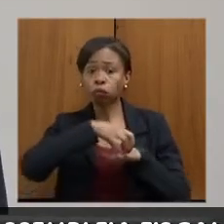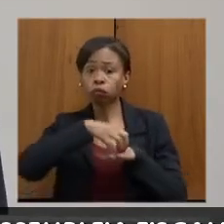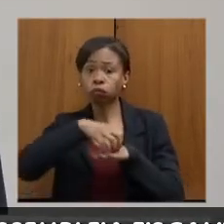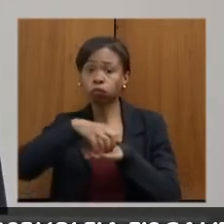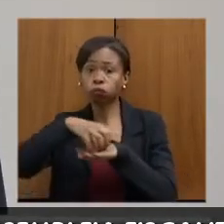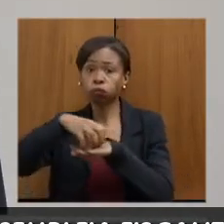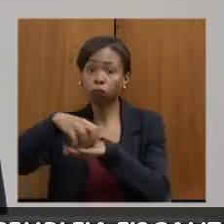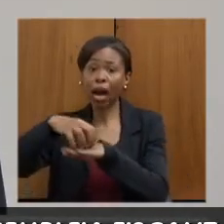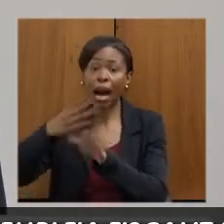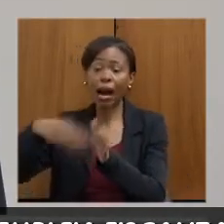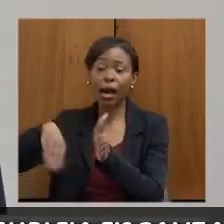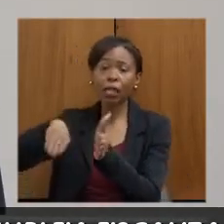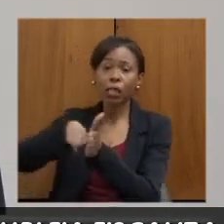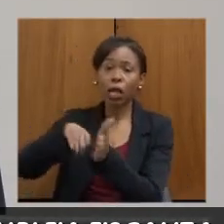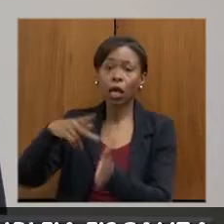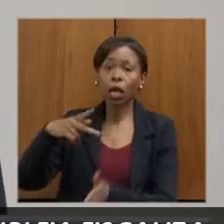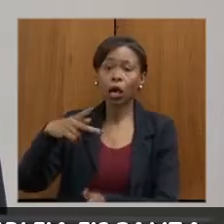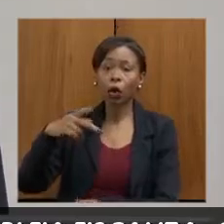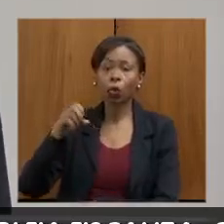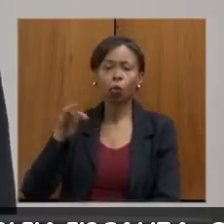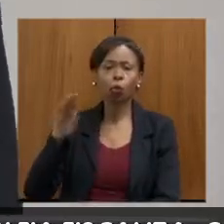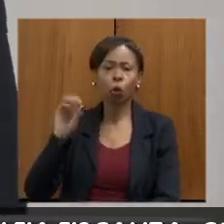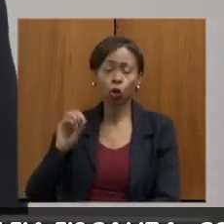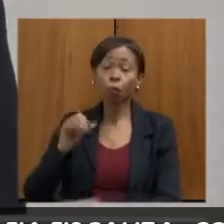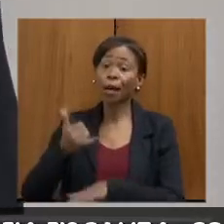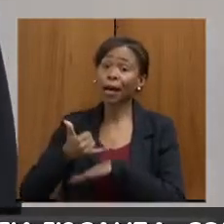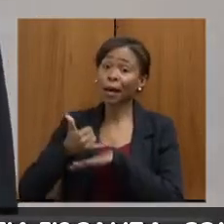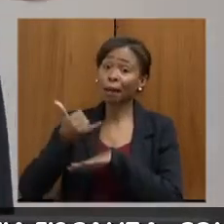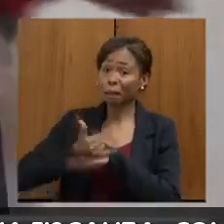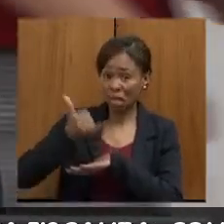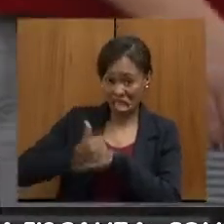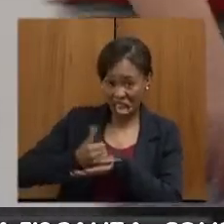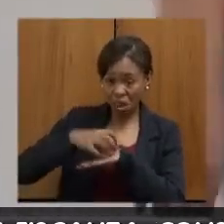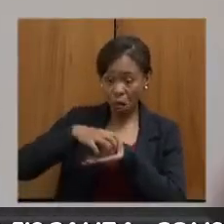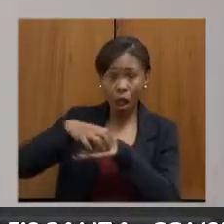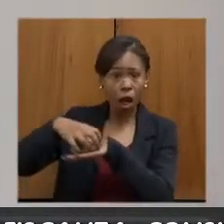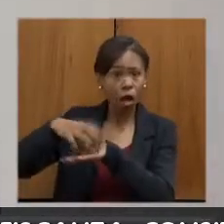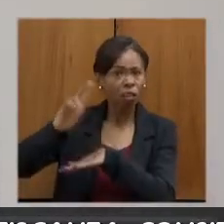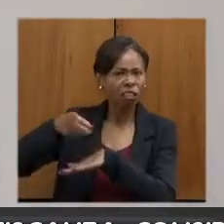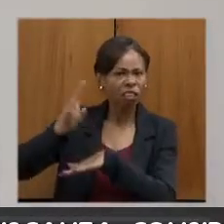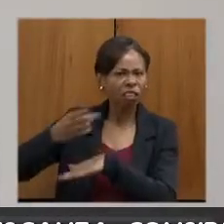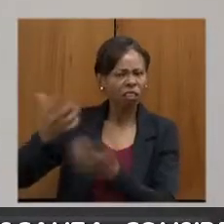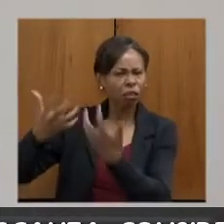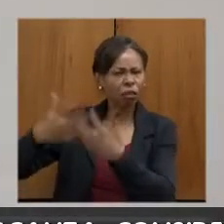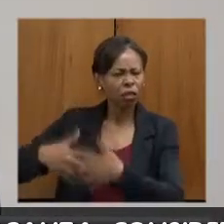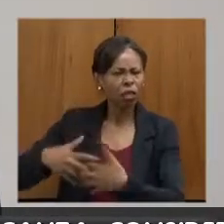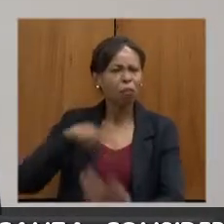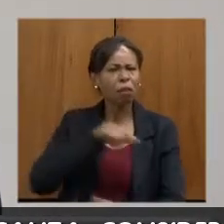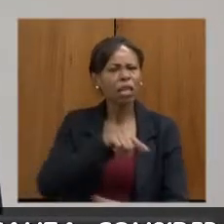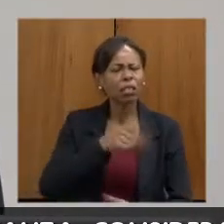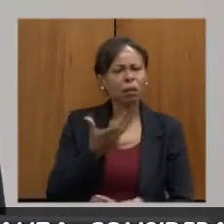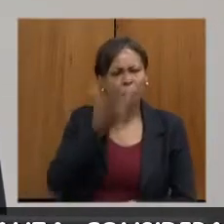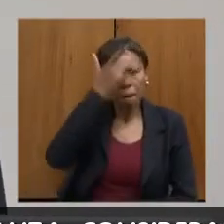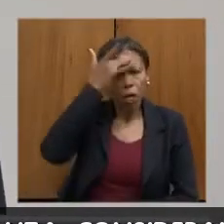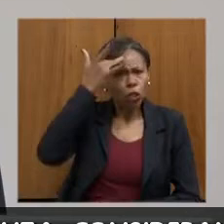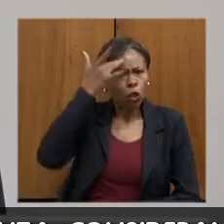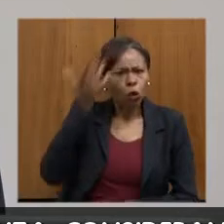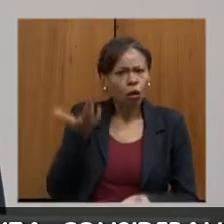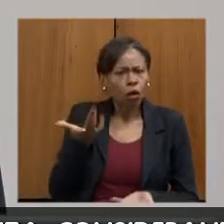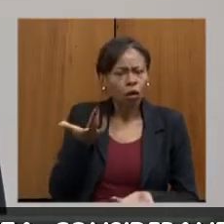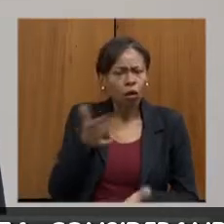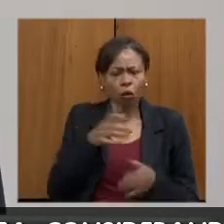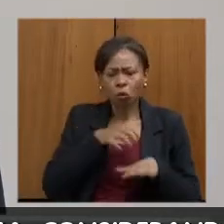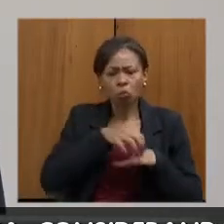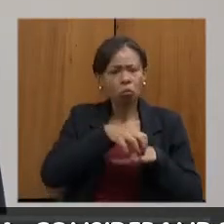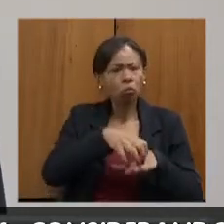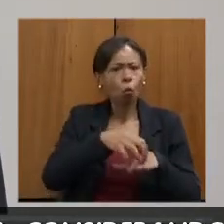para exportação de minério continuam operando e o trem de passageiros não vamos explicar para a população